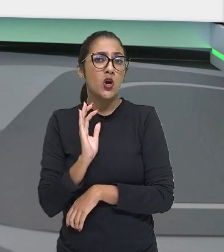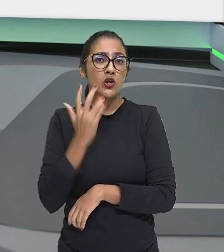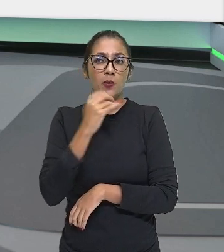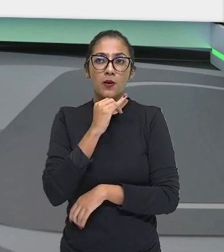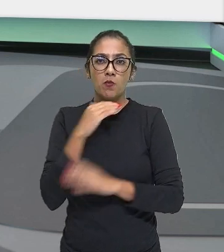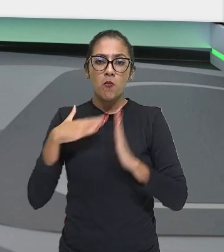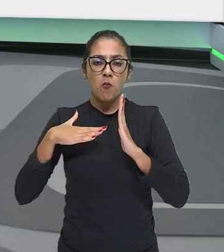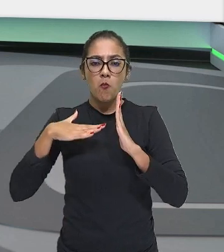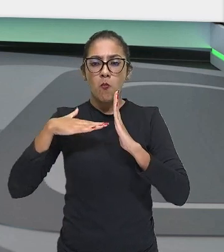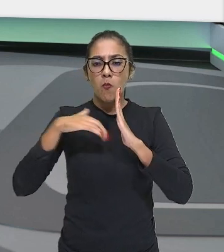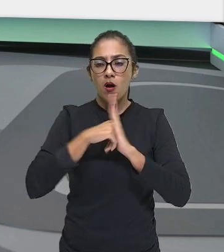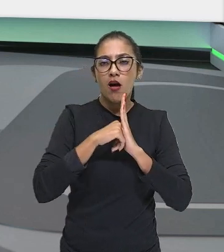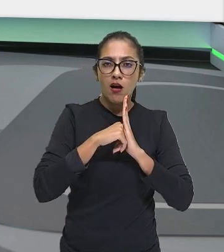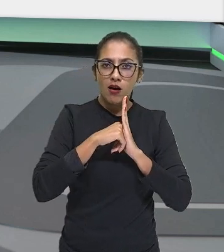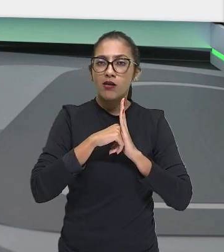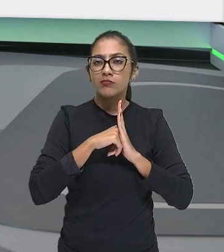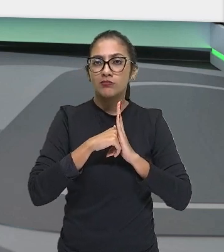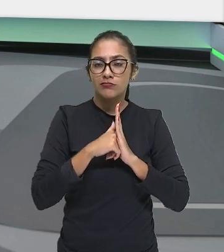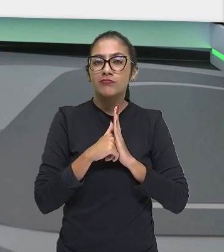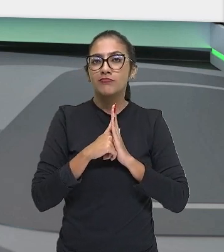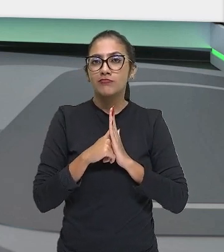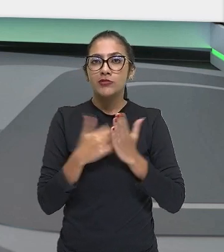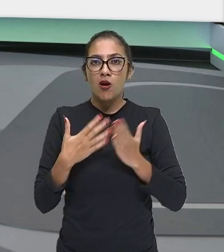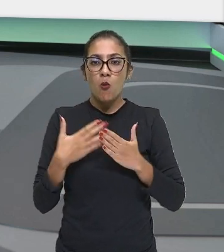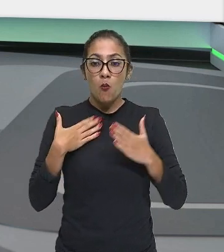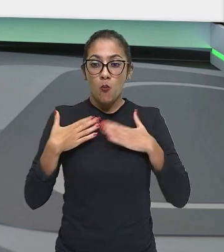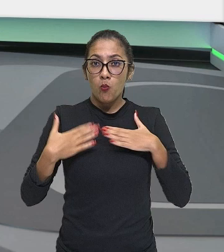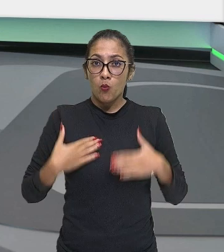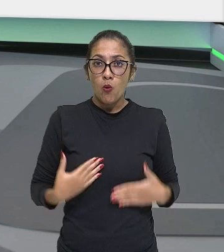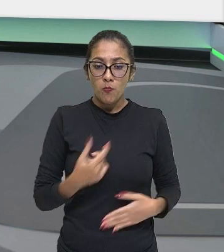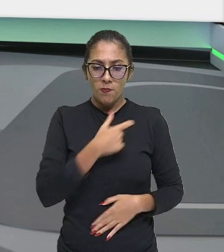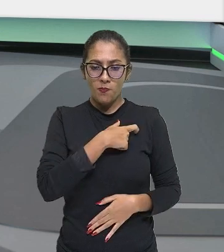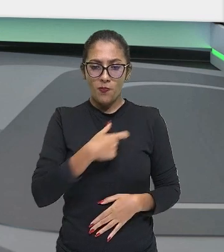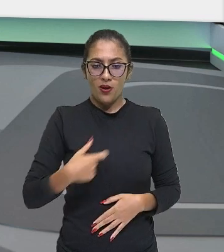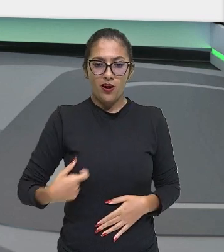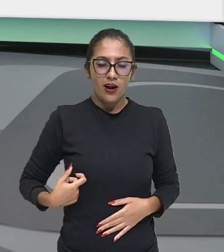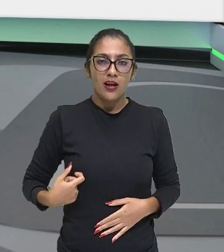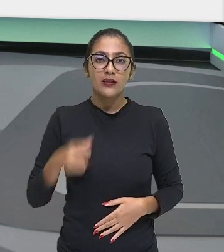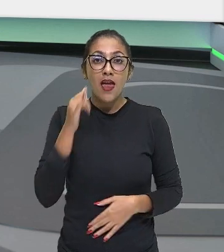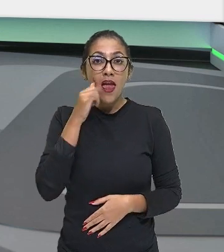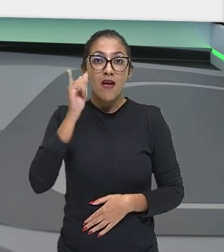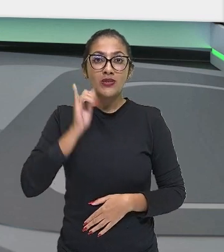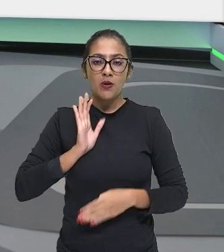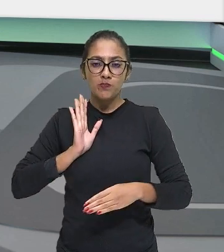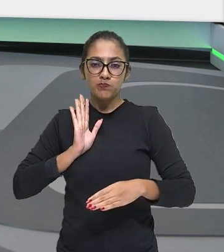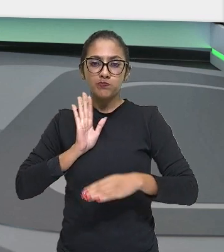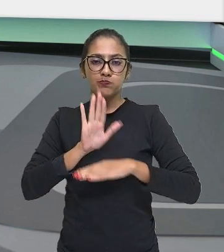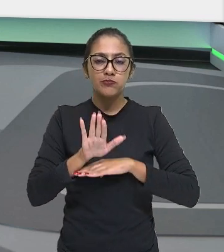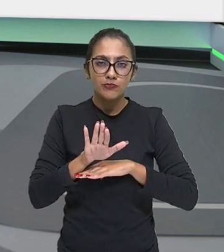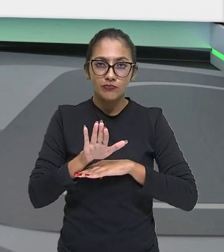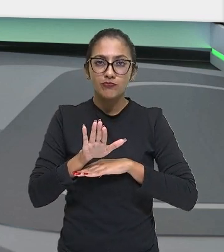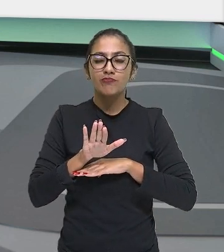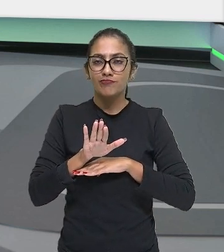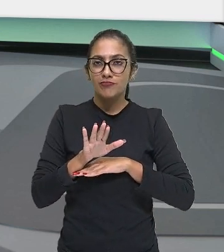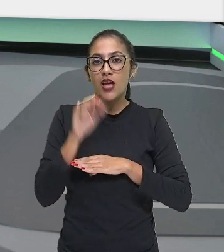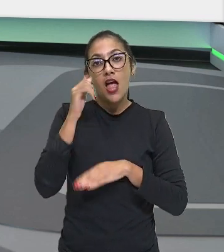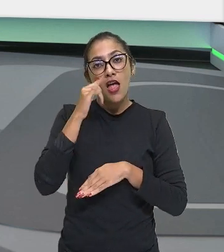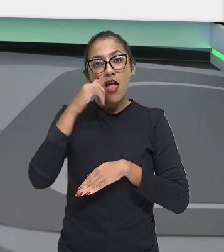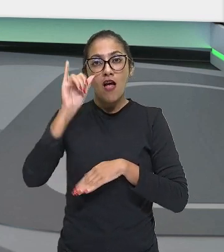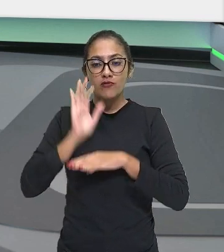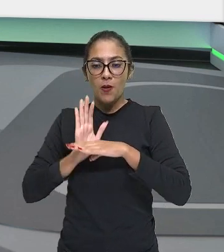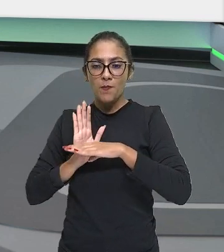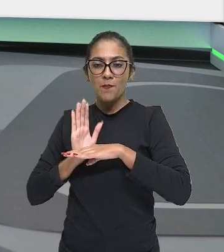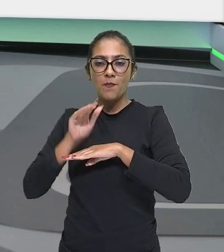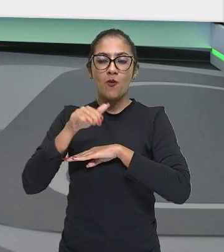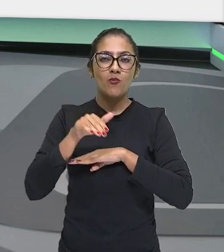um acidente com uma colisão, o corpo dessa pessoa não seja injetado, ou seja, não seja